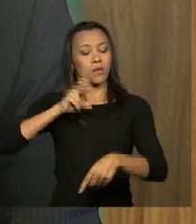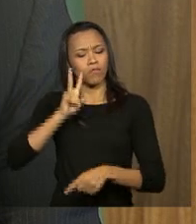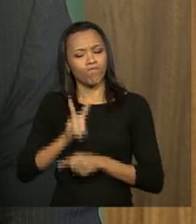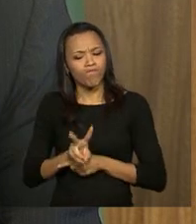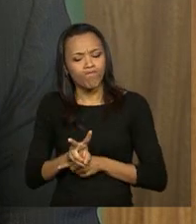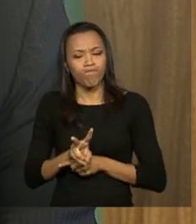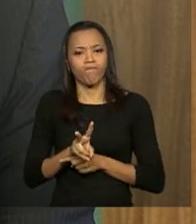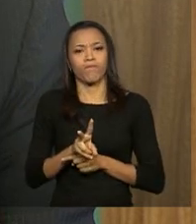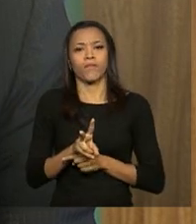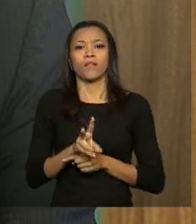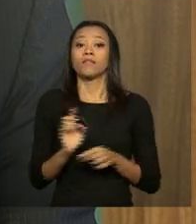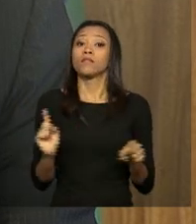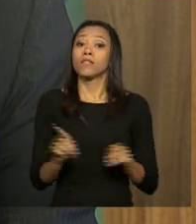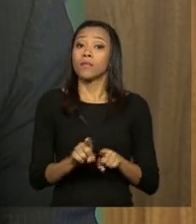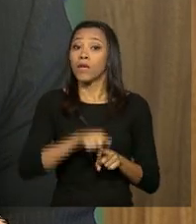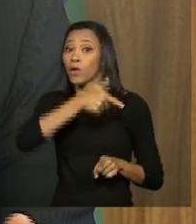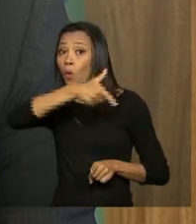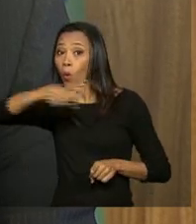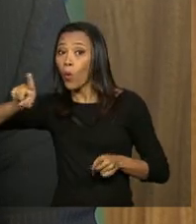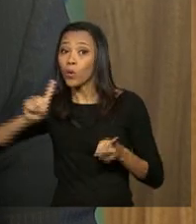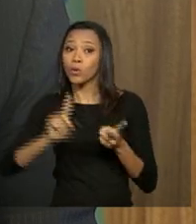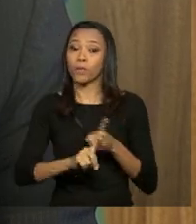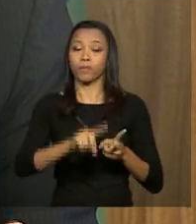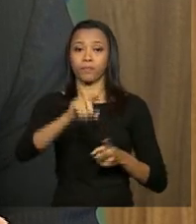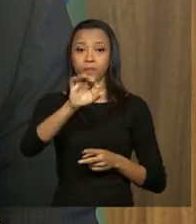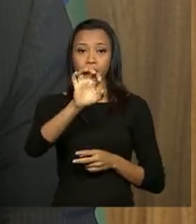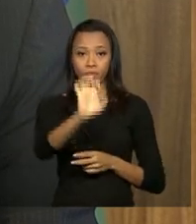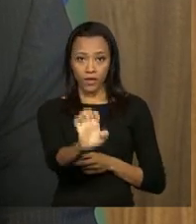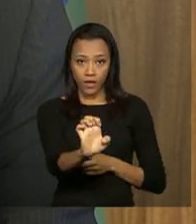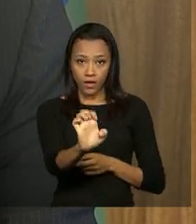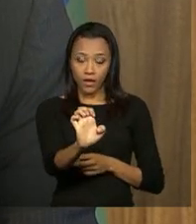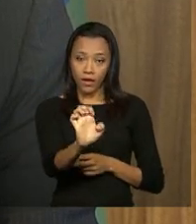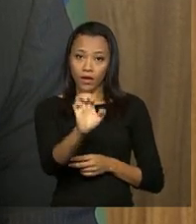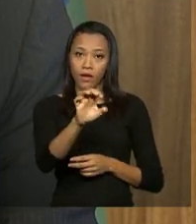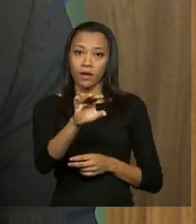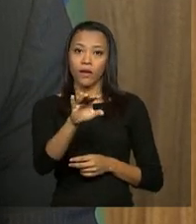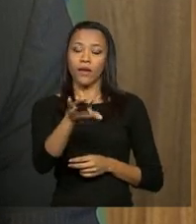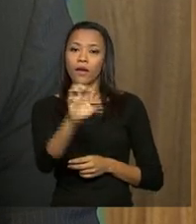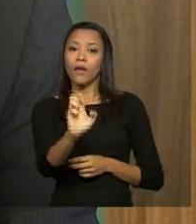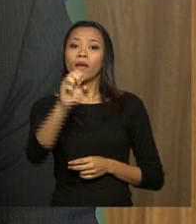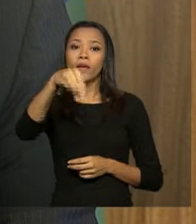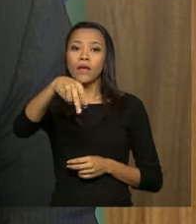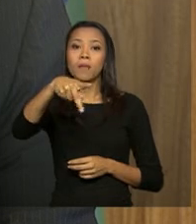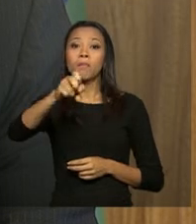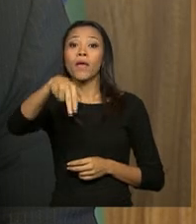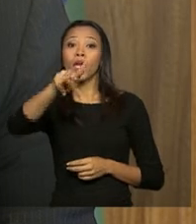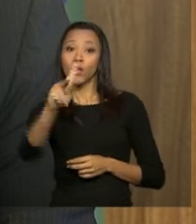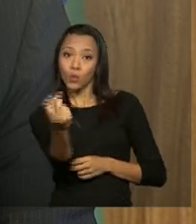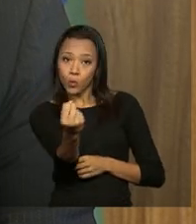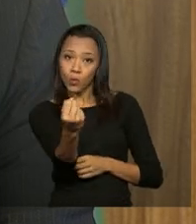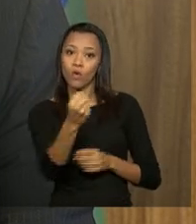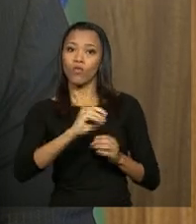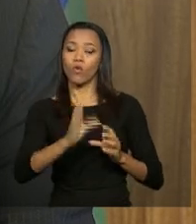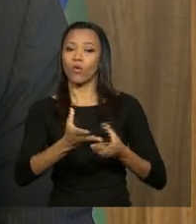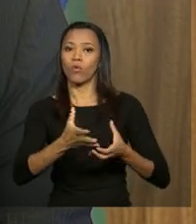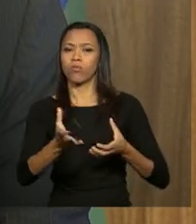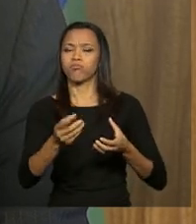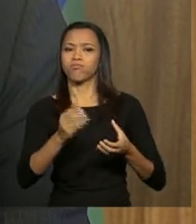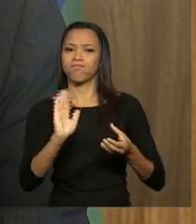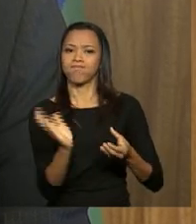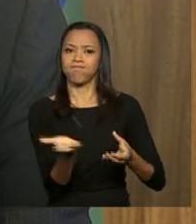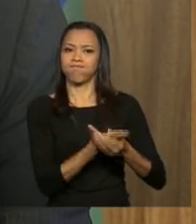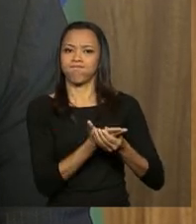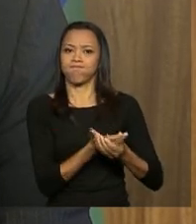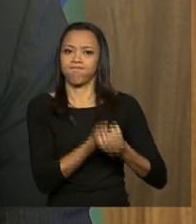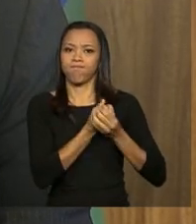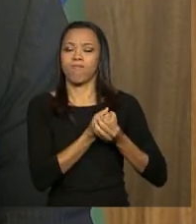até mesmo os empenhos do passado os foram bloqueados e os Ministérios